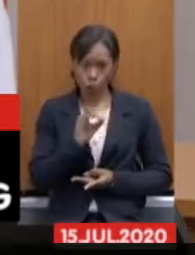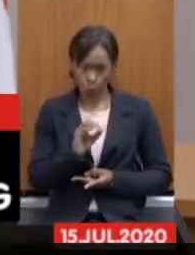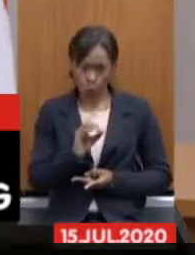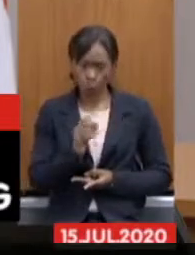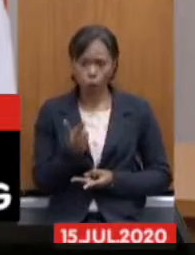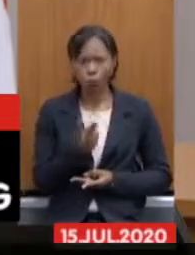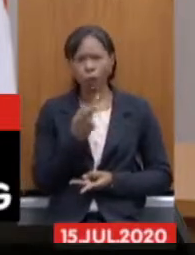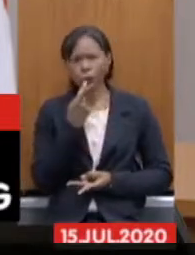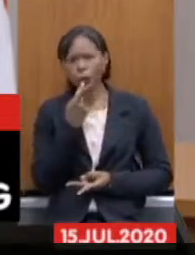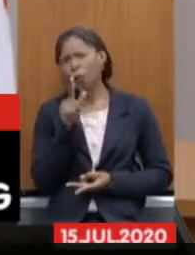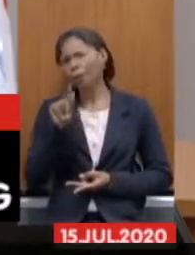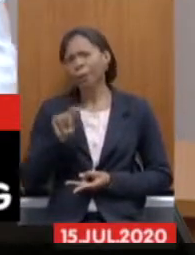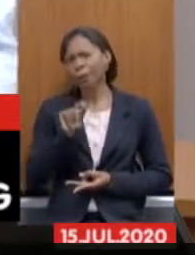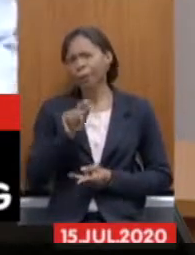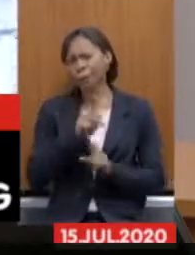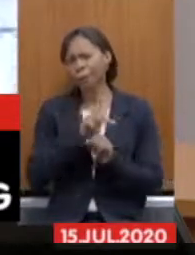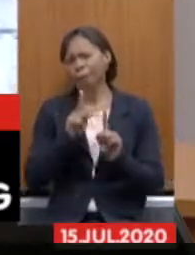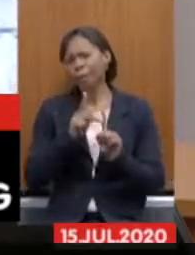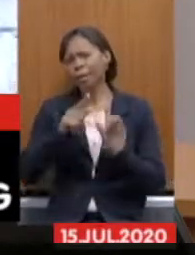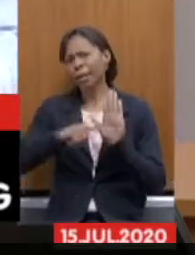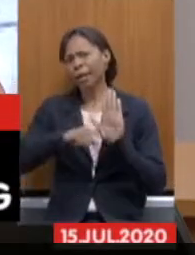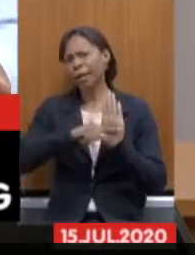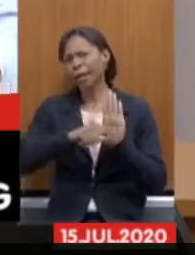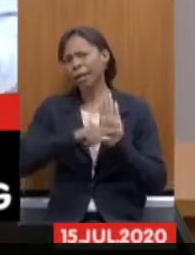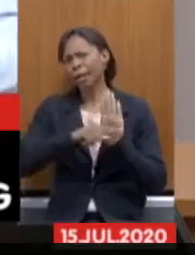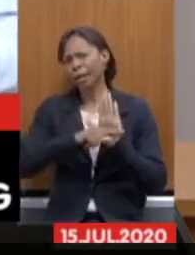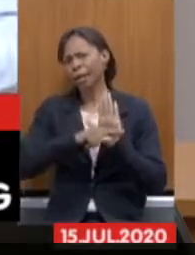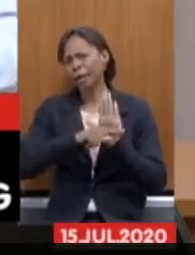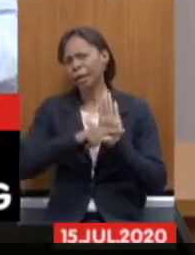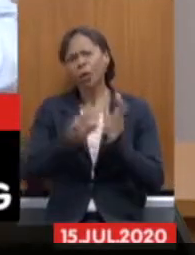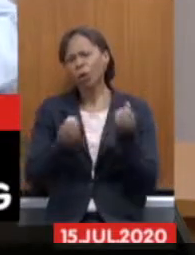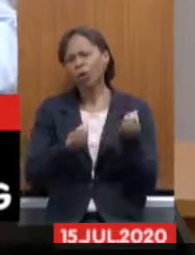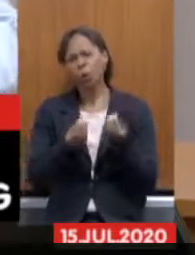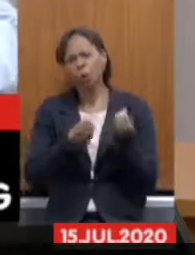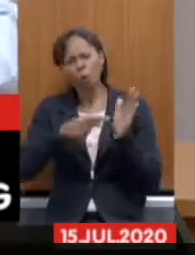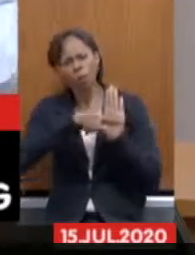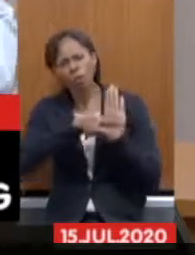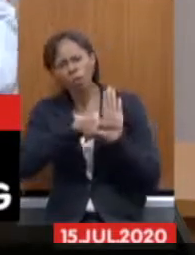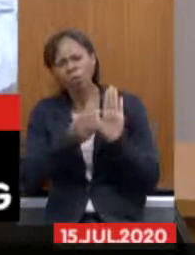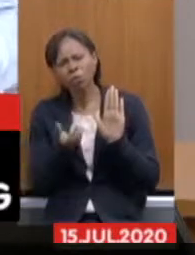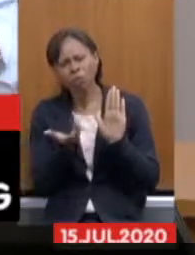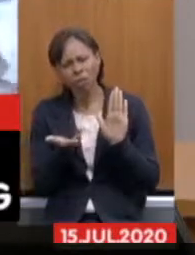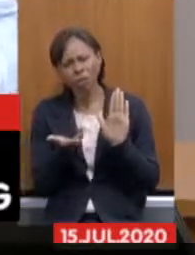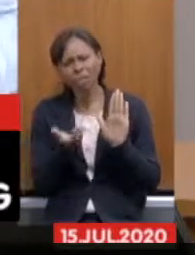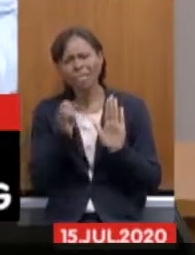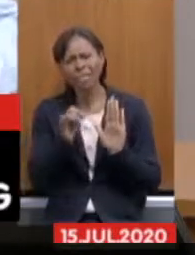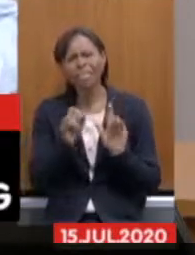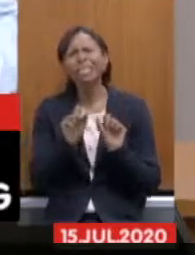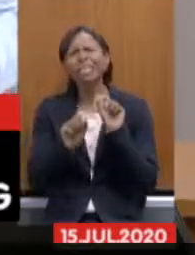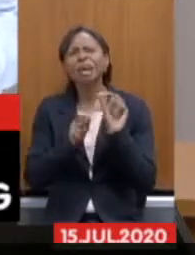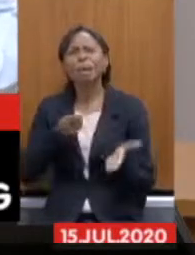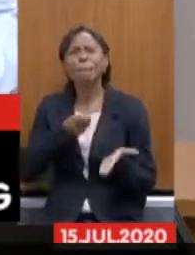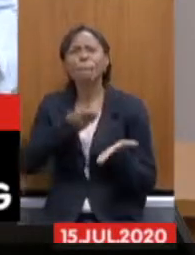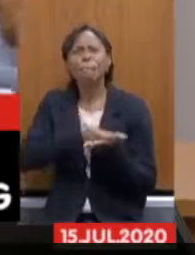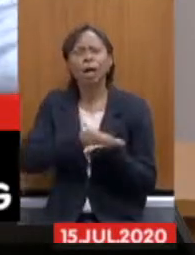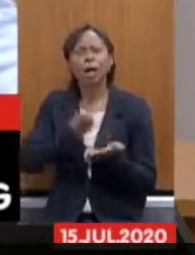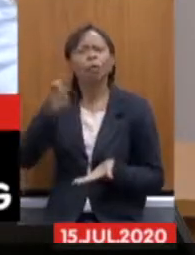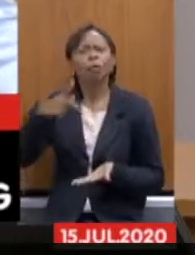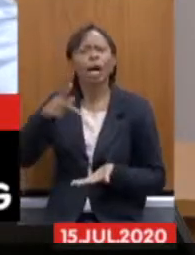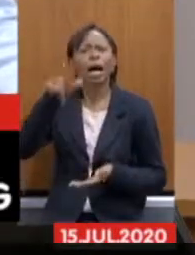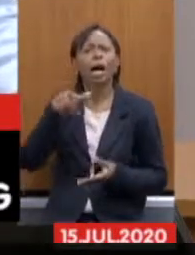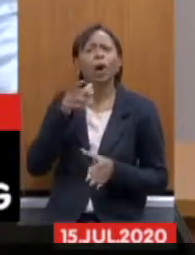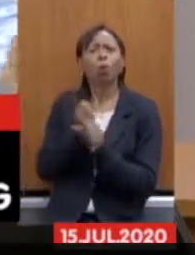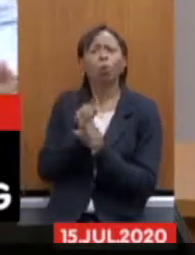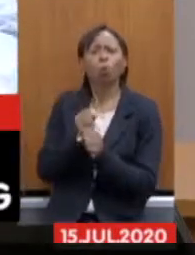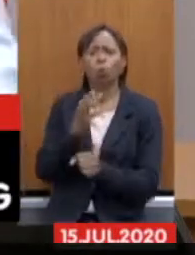previdência deficitária é como se a é deficitária se quem banca as aposentadorias é